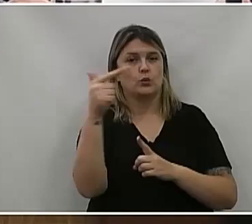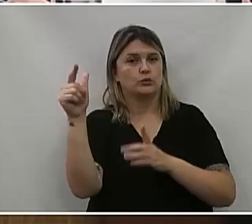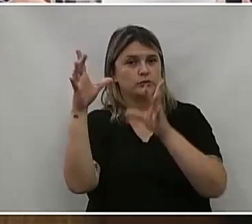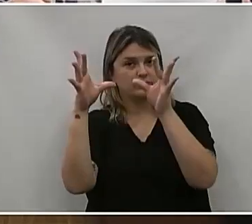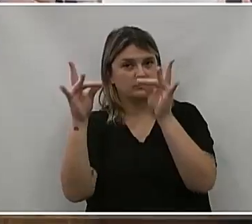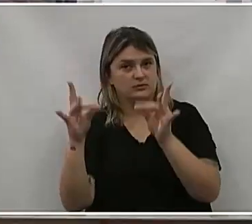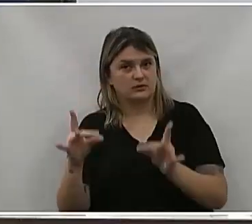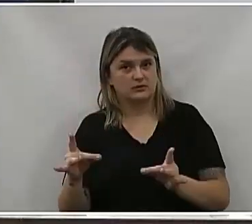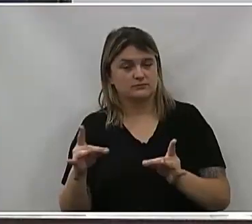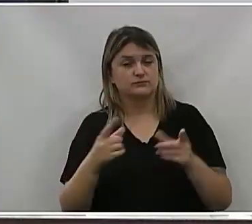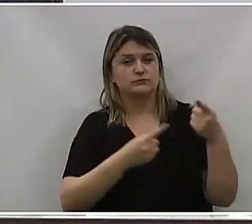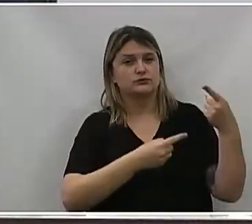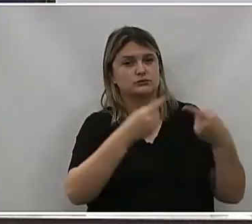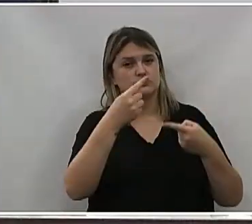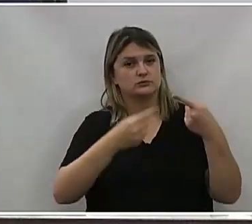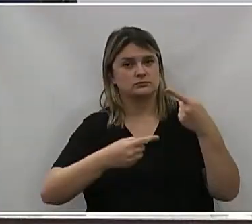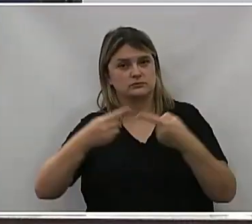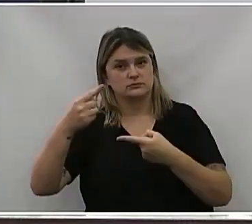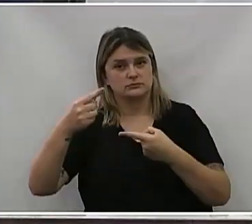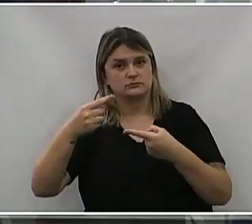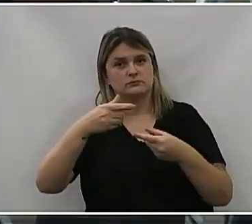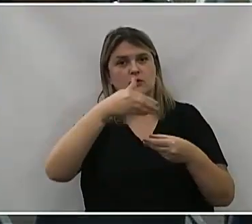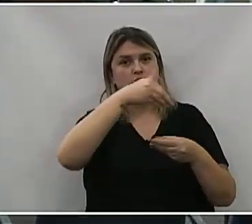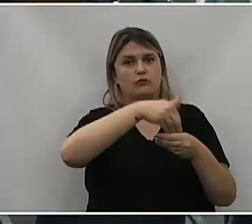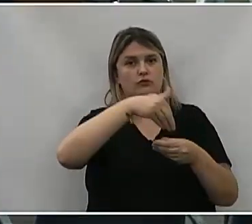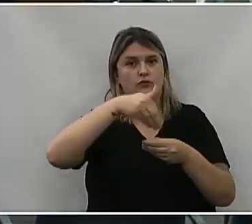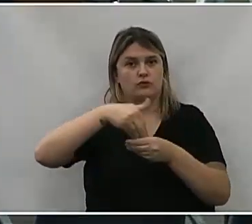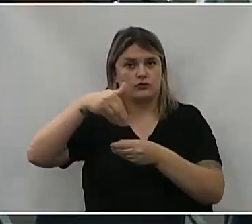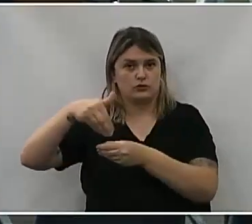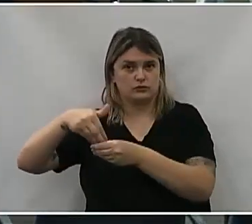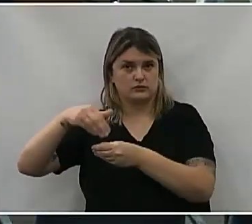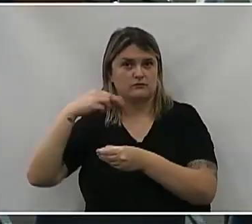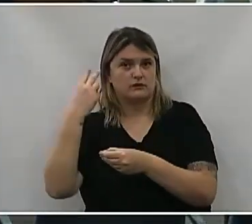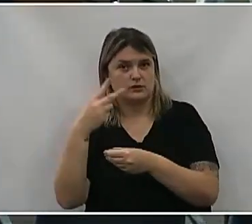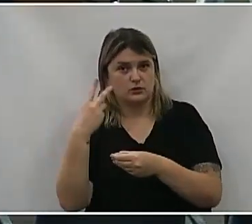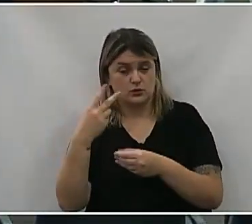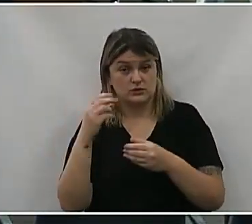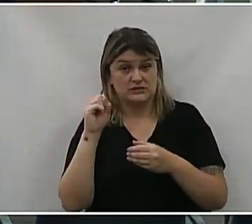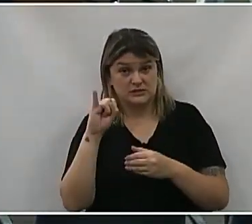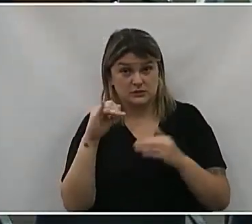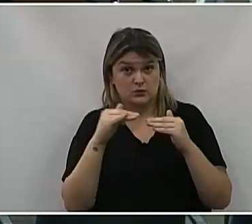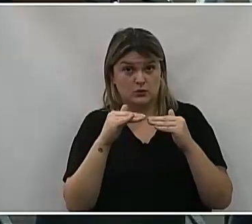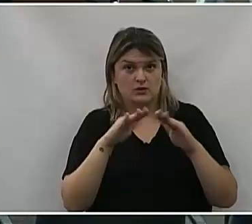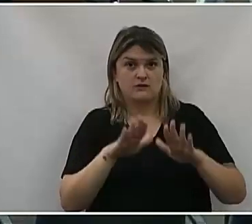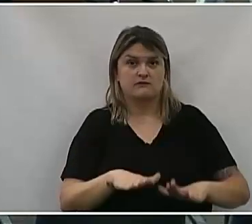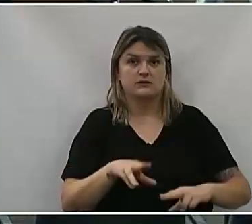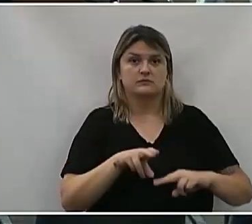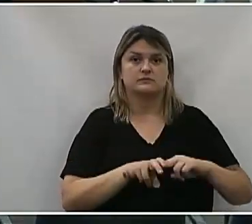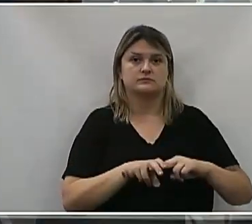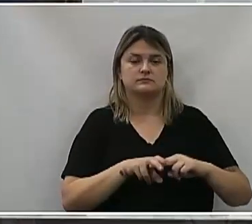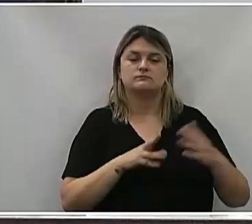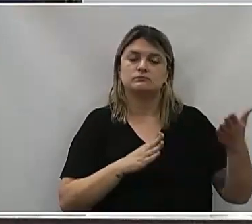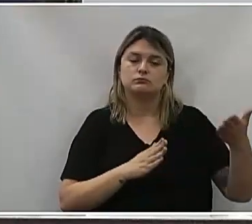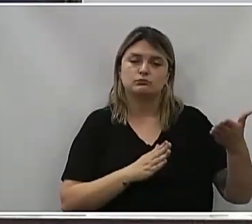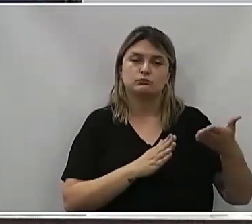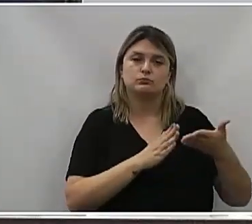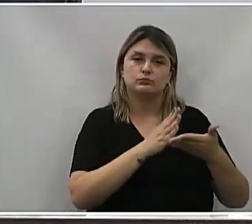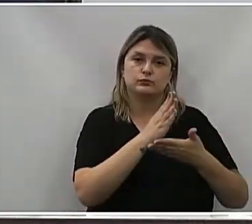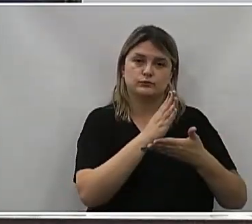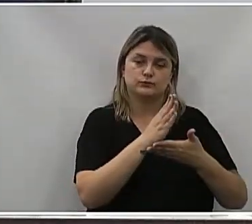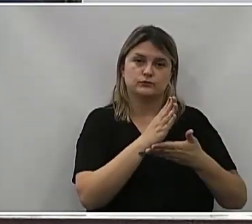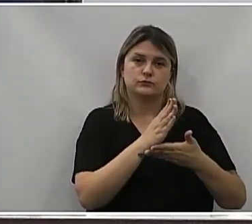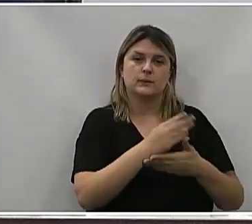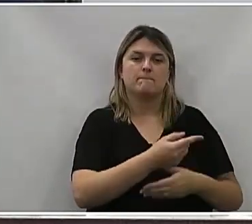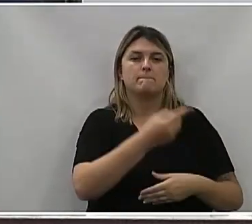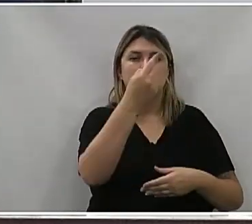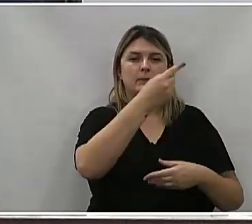outras providências. Em discussão, em votação, senhores vereadores que aprovam, permaneçam como estão. Está aprovado